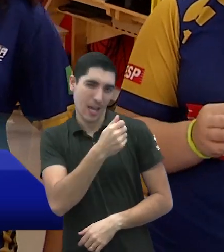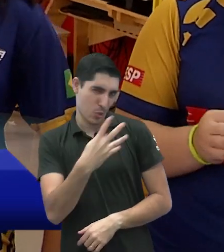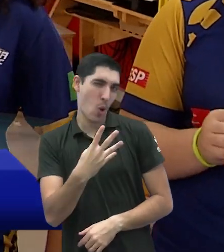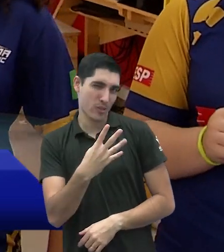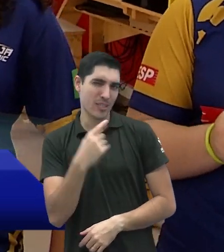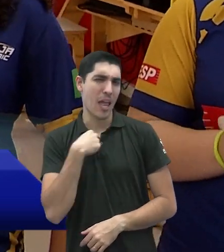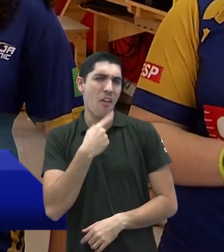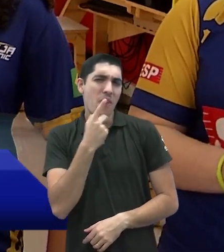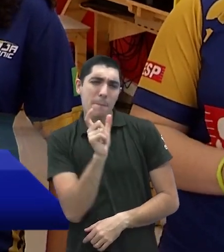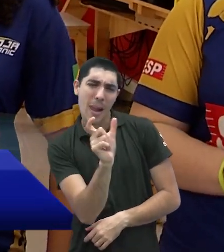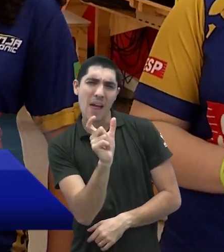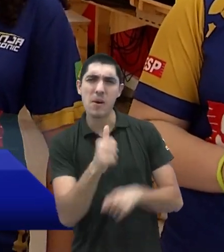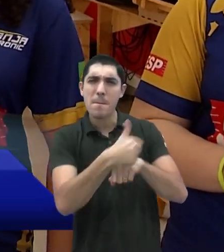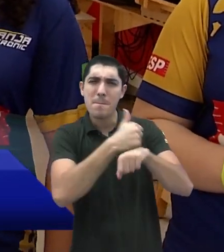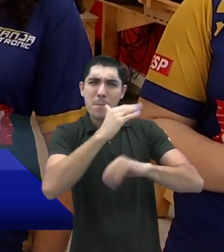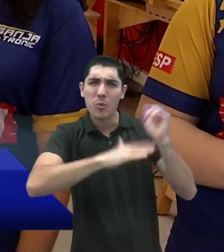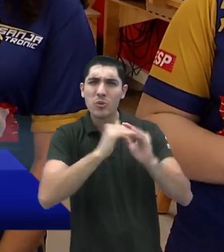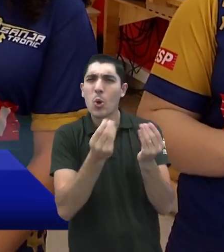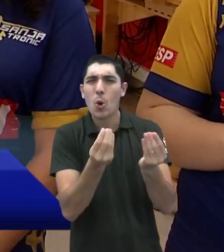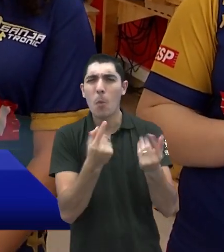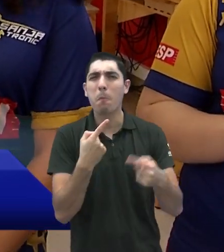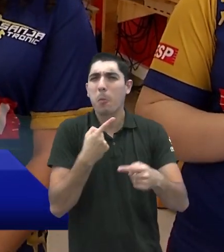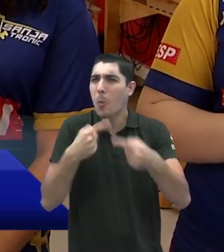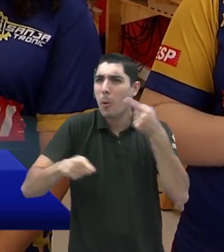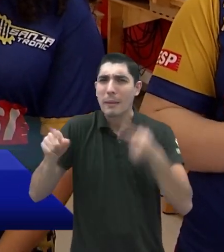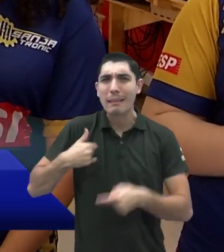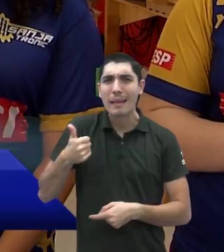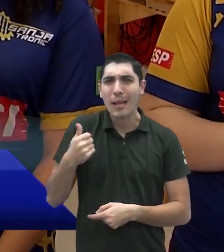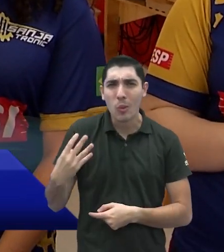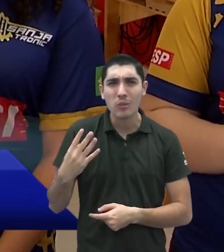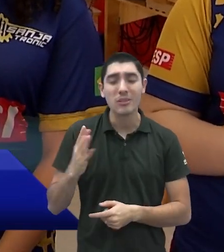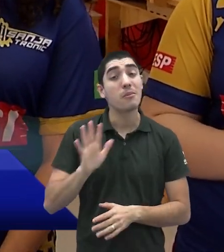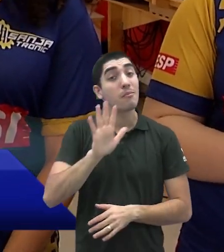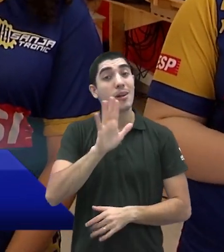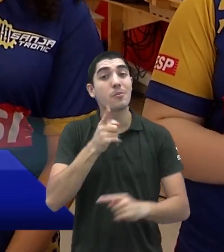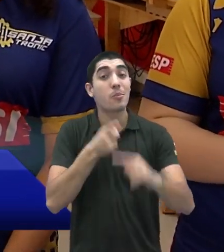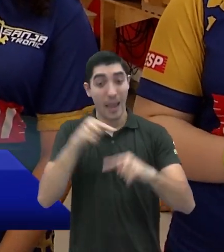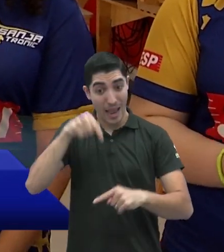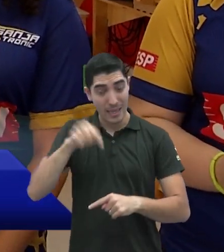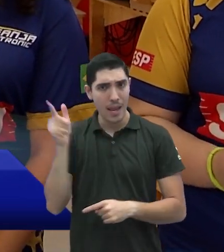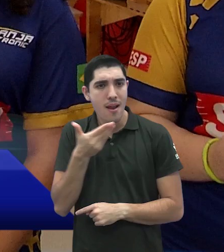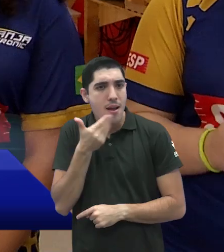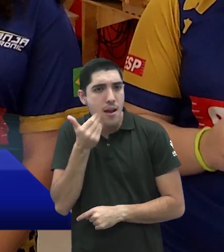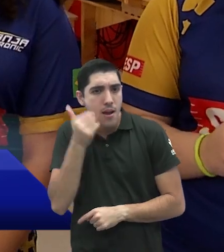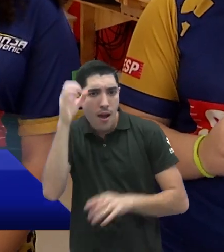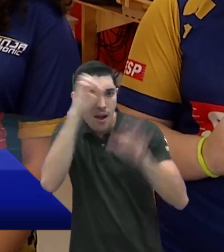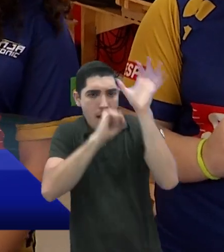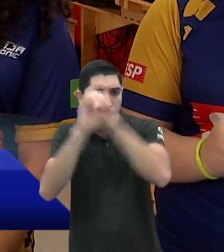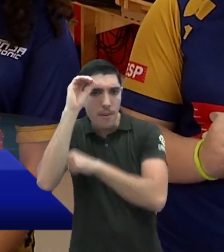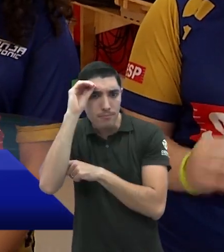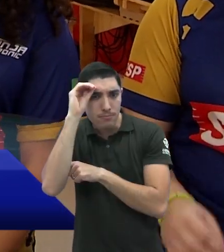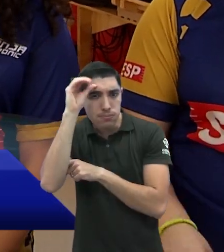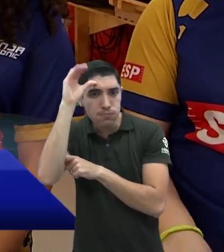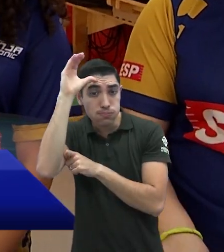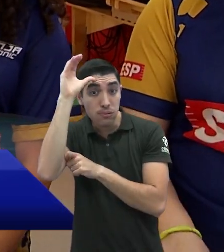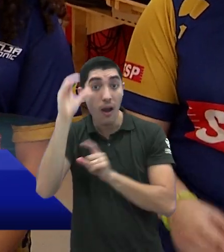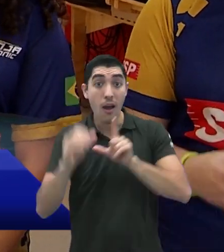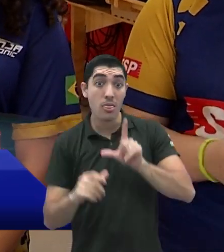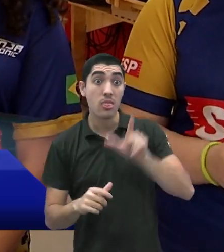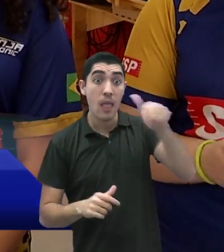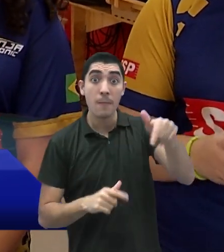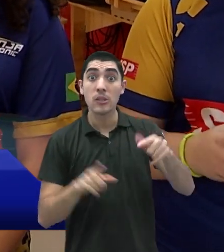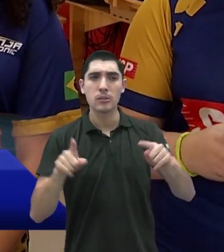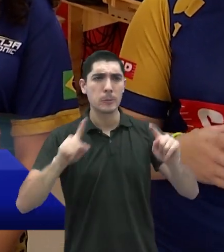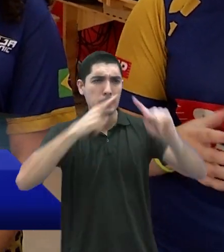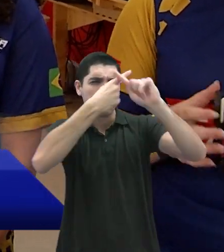mesmo? 14. 14 anos, então ela ainda é estudante. Mas por que eu usei essa palavra profissional? Porque eles já estão levando os conhecimentos que eles adquirem